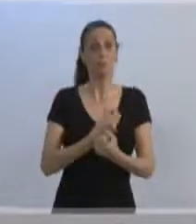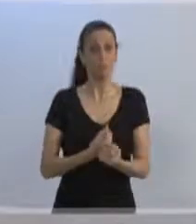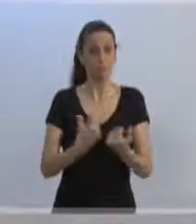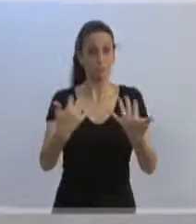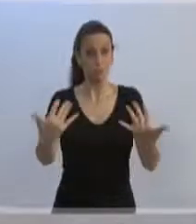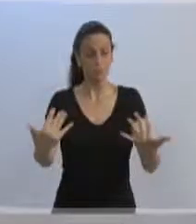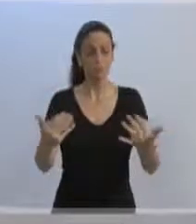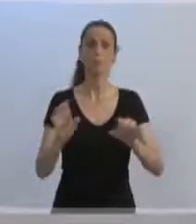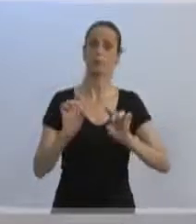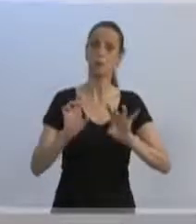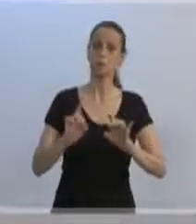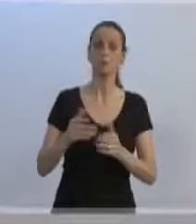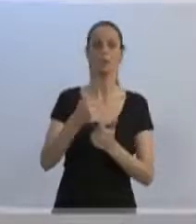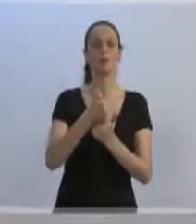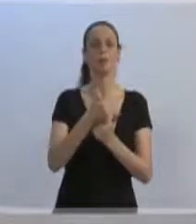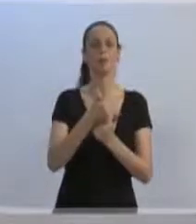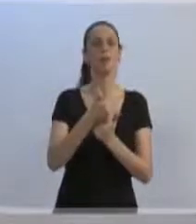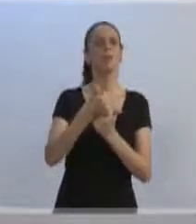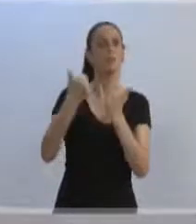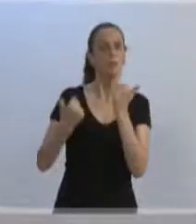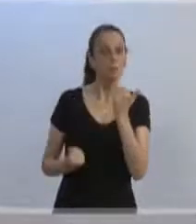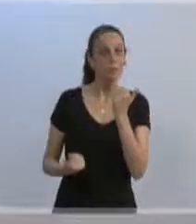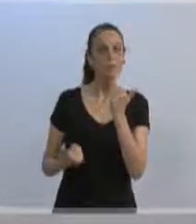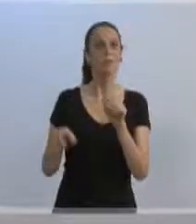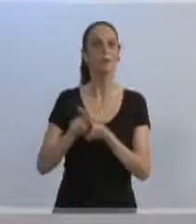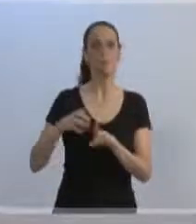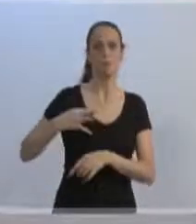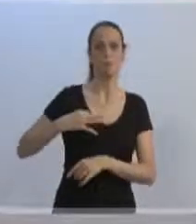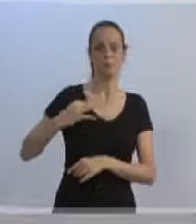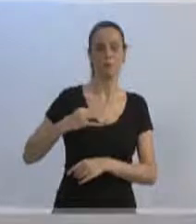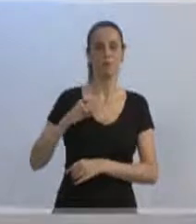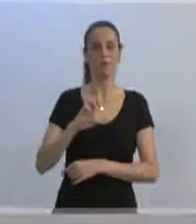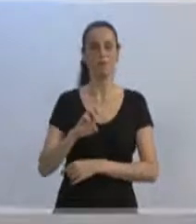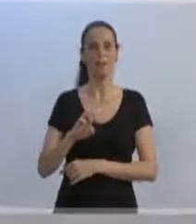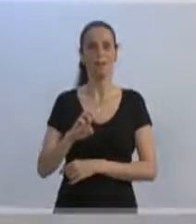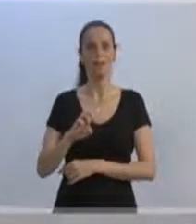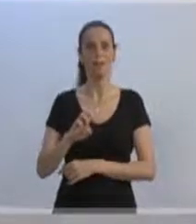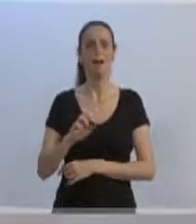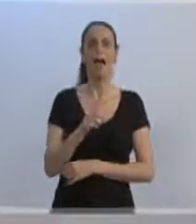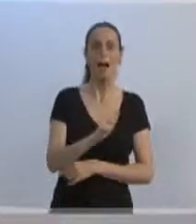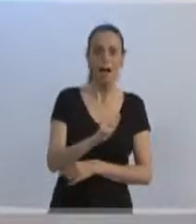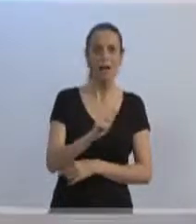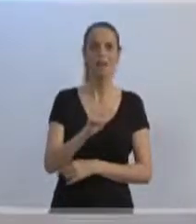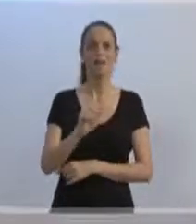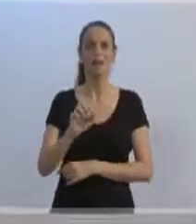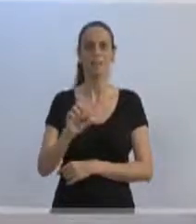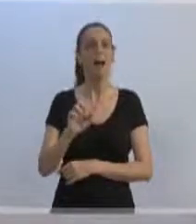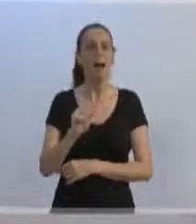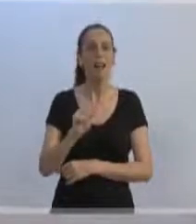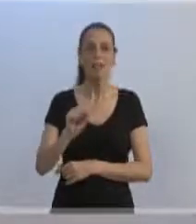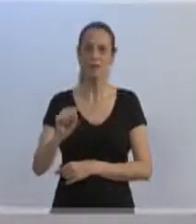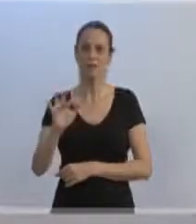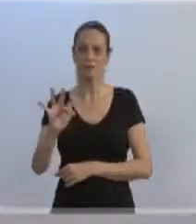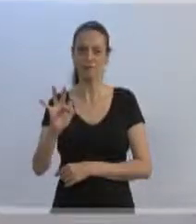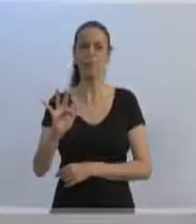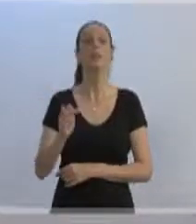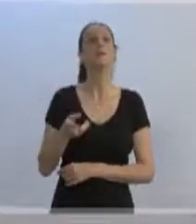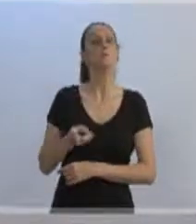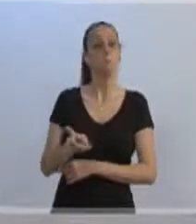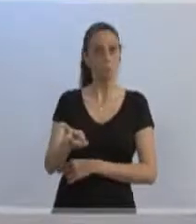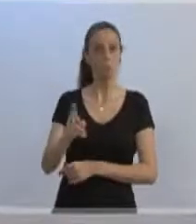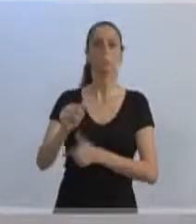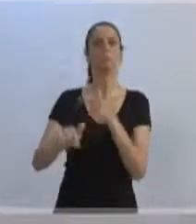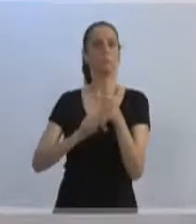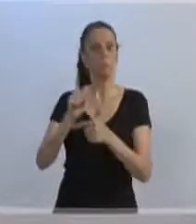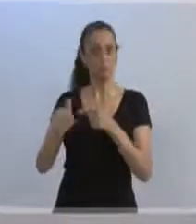destaco a diretoria de parceiros voluntários da efsf é a fs parabéns pelo trabalho continue com essa luta